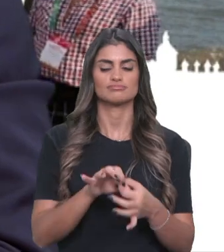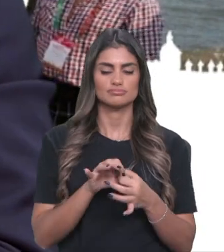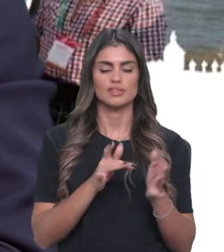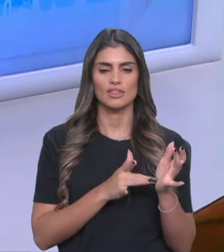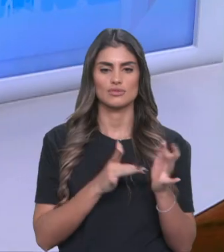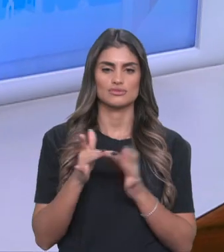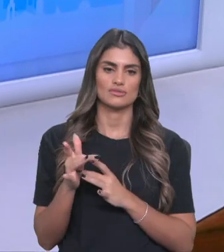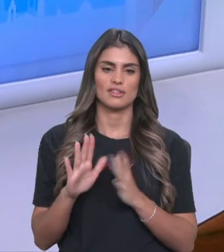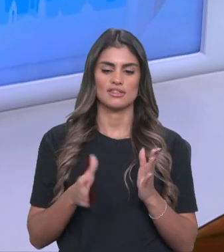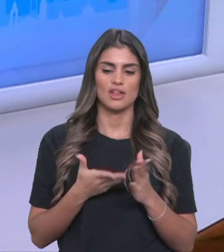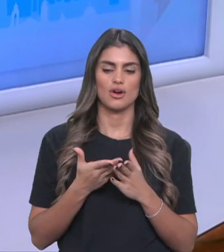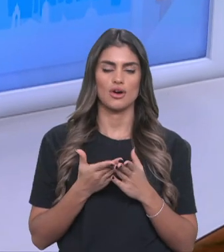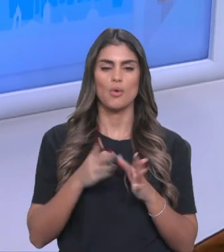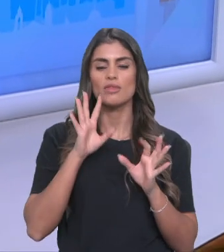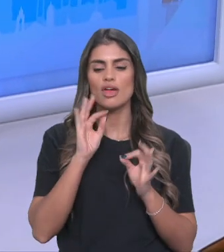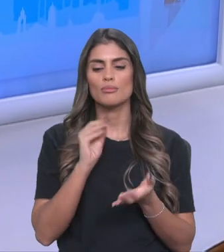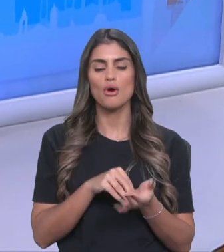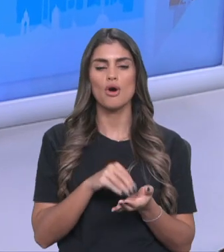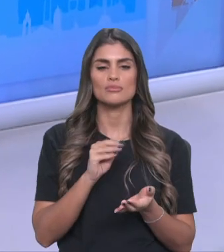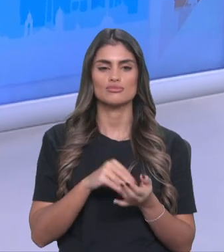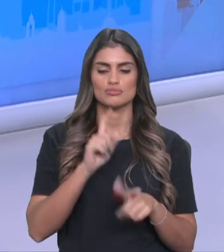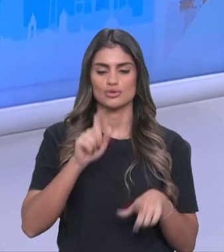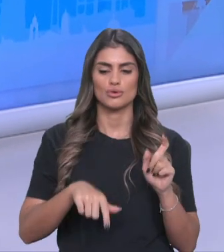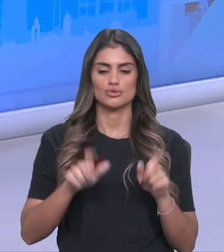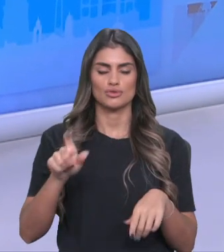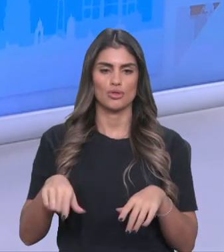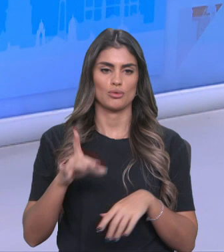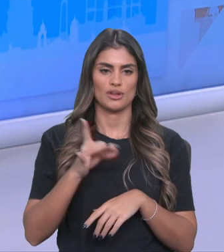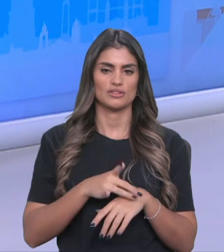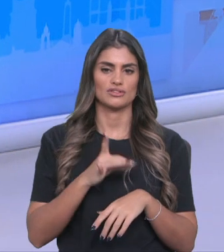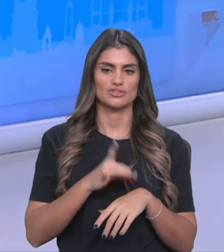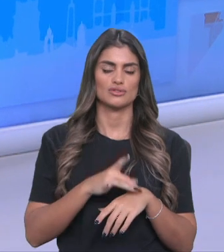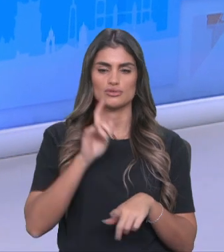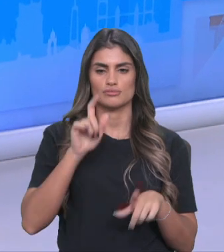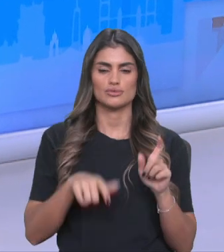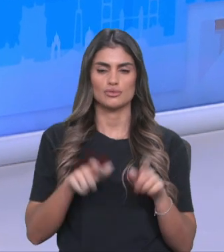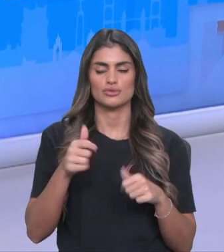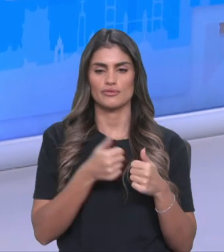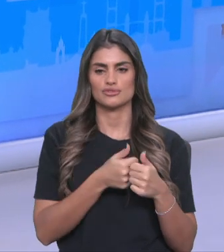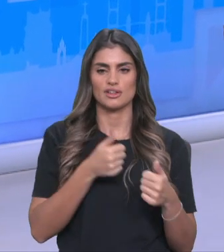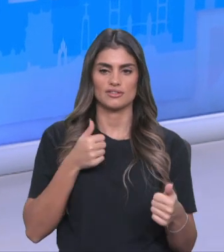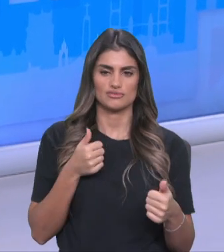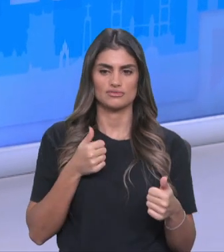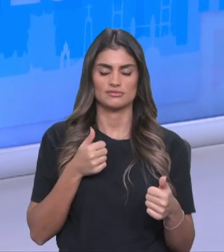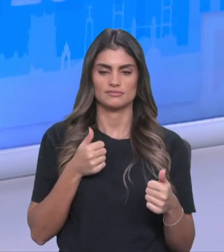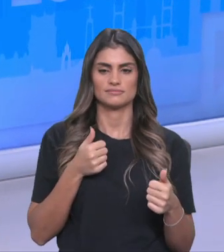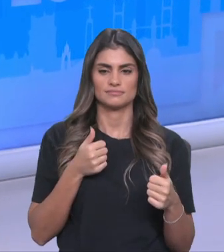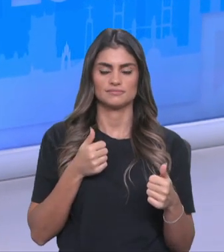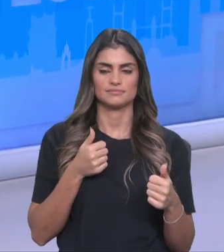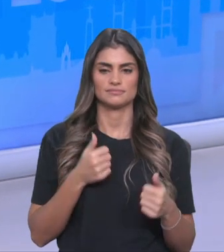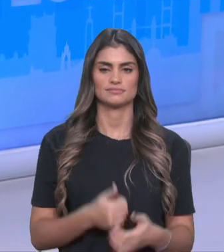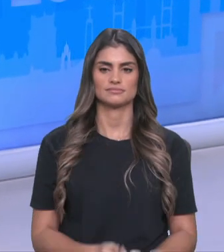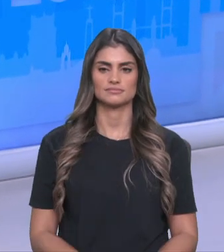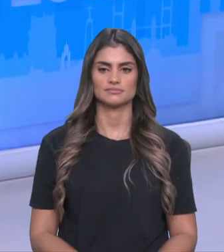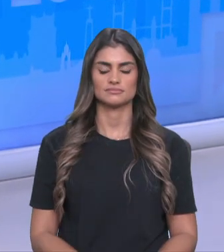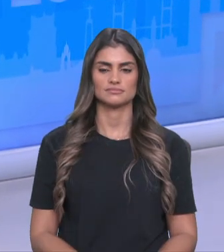ao cuidado dos pobres, dos doentes, das pessoas mais afastadas, das periferias.